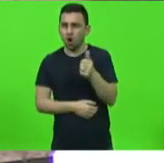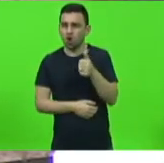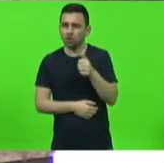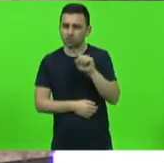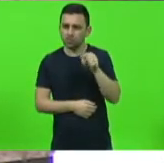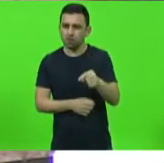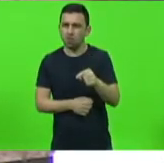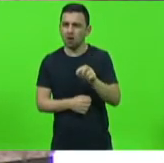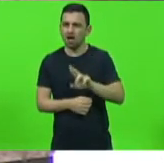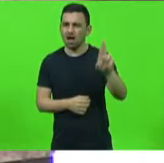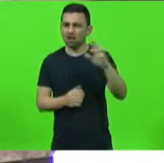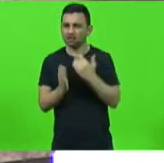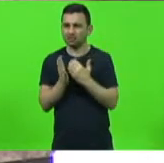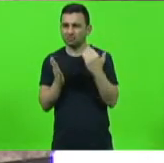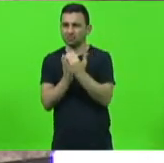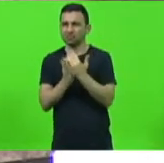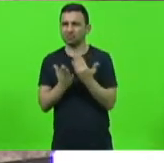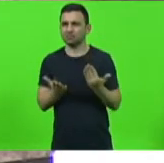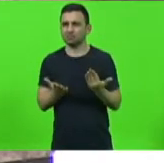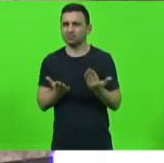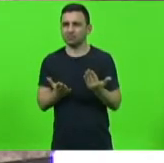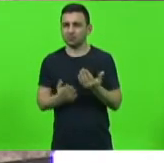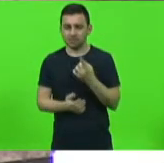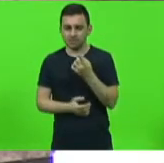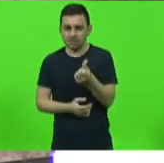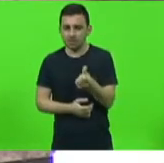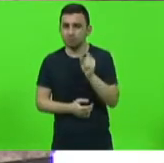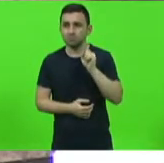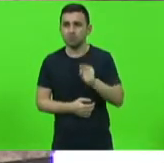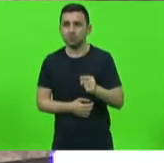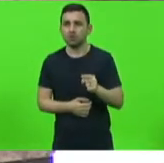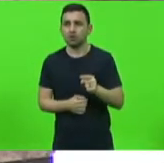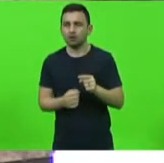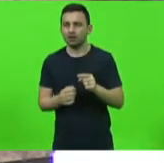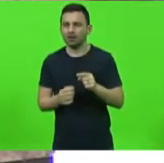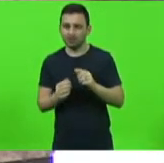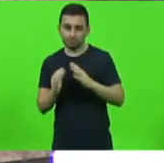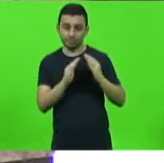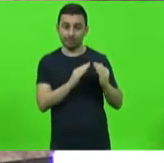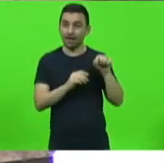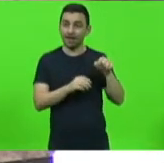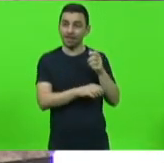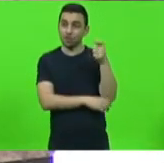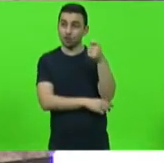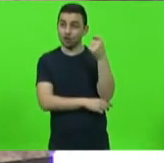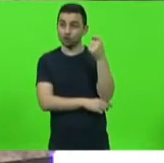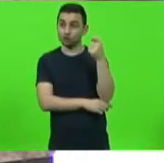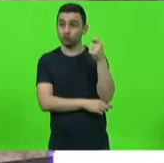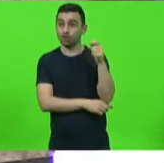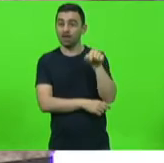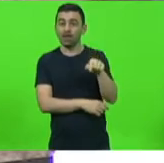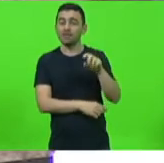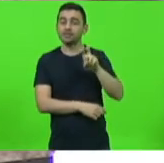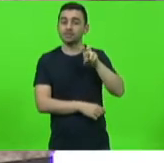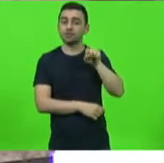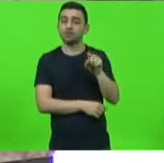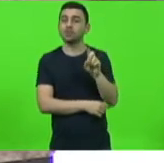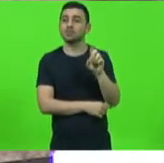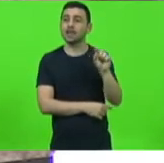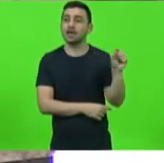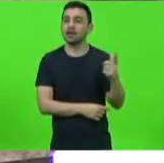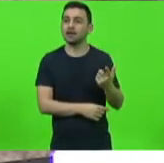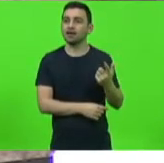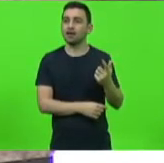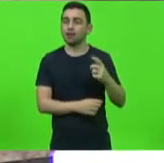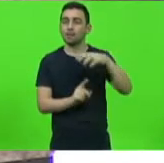aumento, R$ 16 mil, enquanto os nossos vizinhos no Rio Grande do Sul pagam R$ 5.100, e aqui no Paraná,